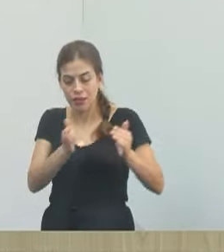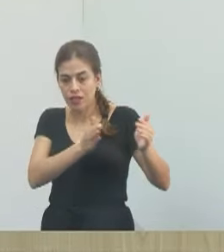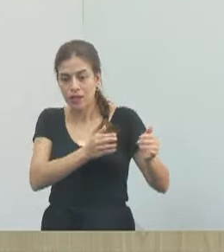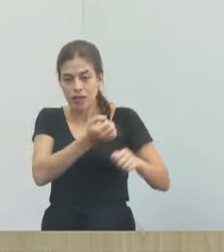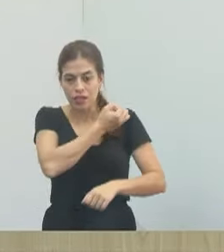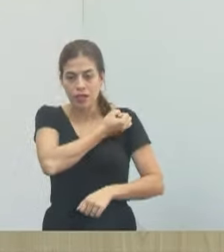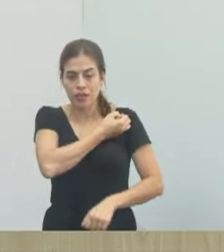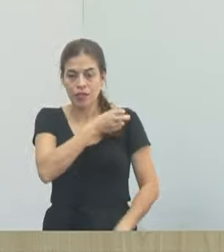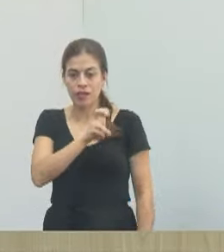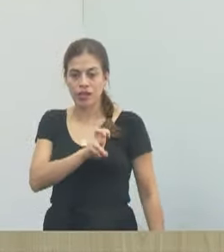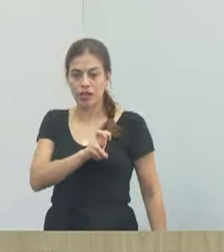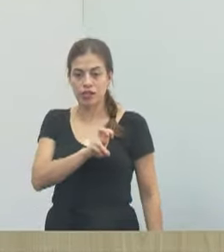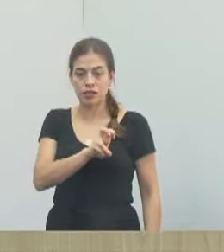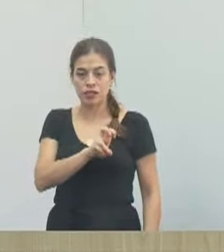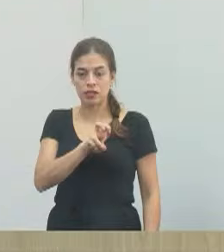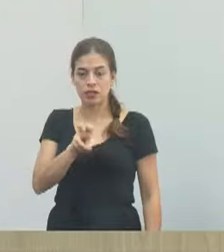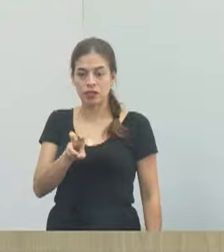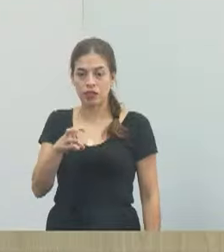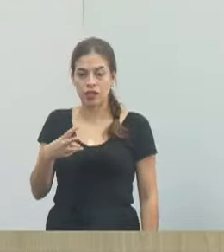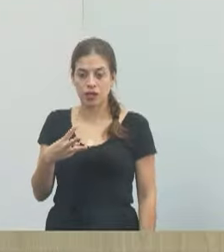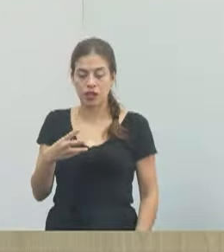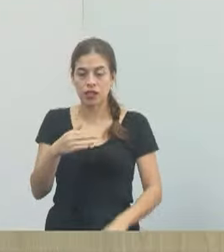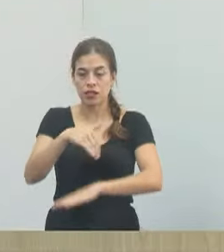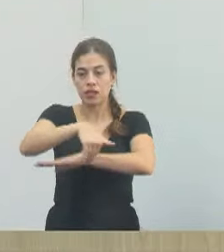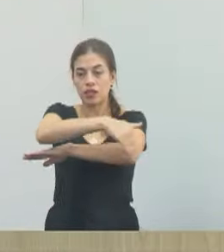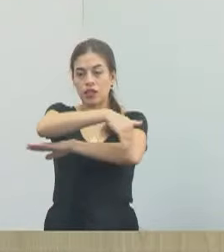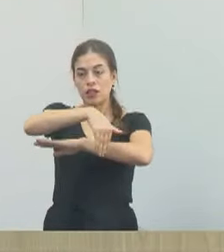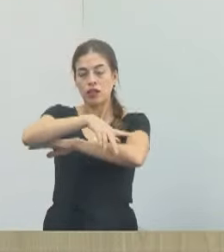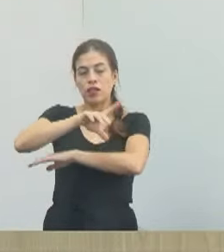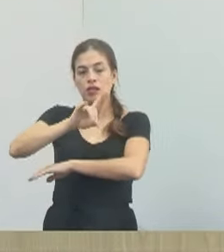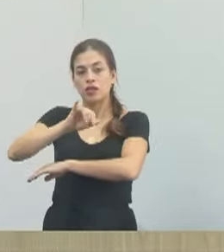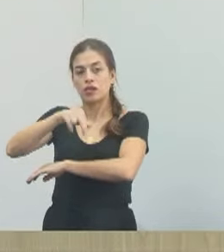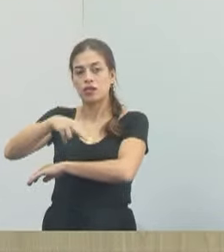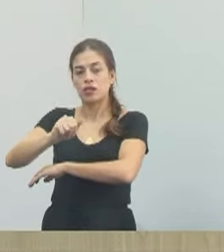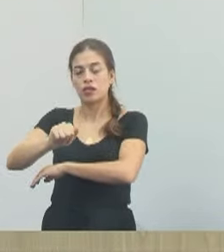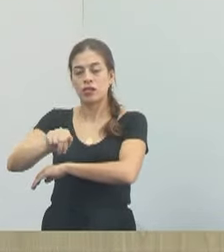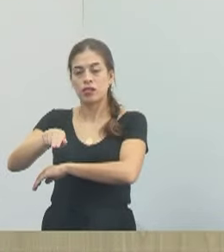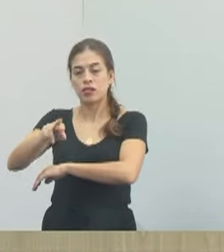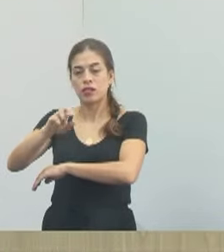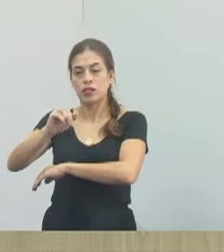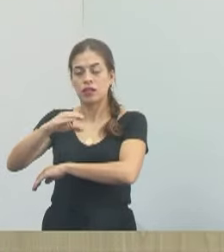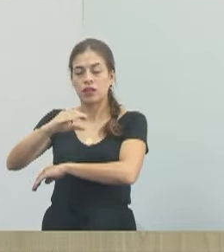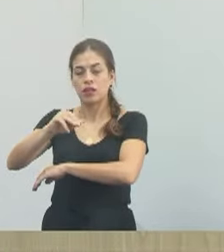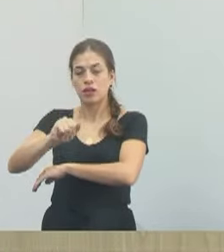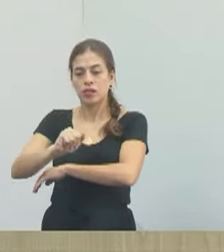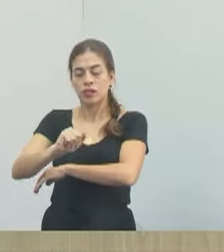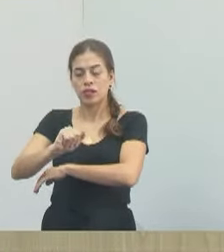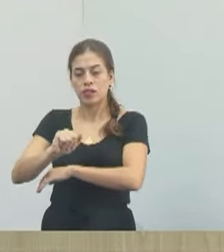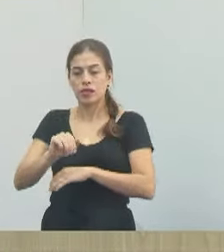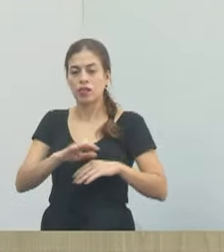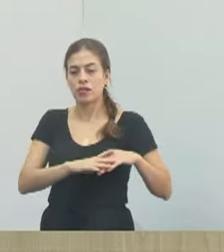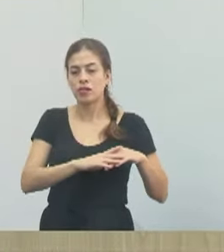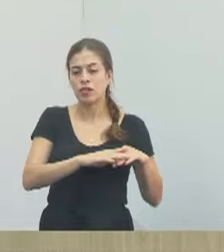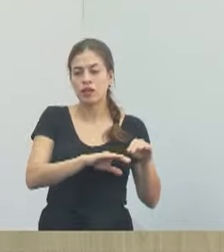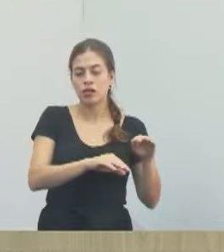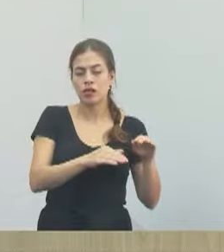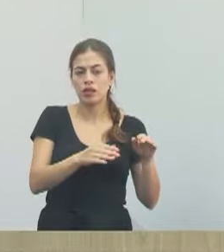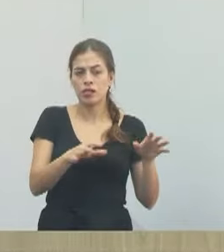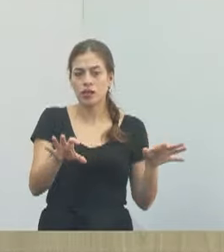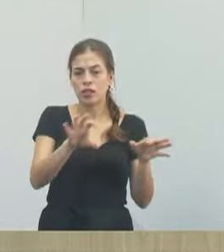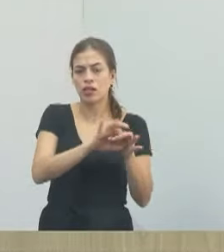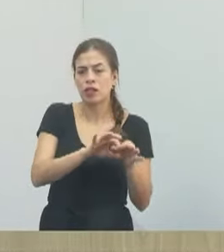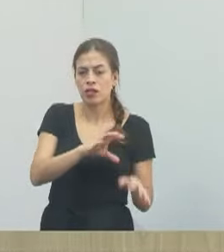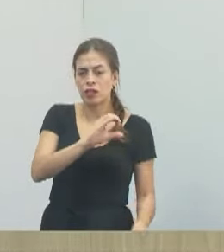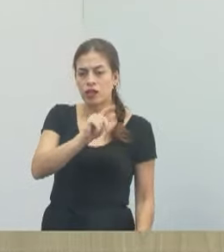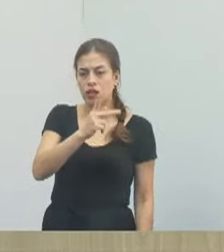do número 553 da Rua Dinamarca interligando a Rua China e a Rua Espanha no